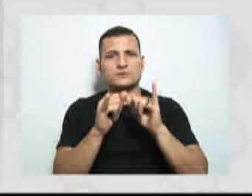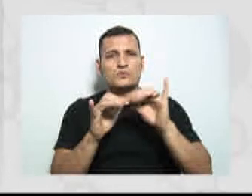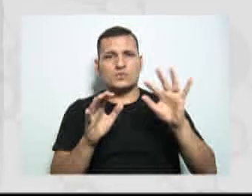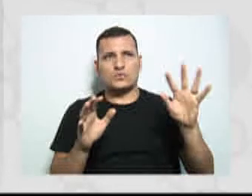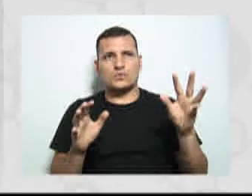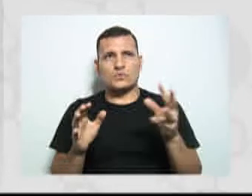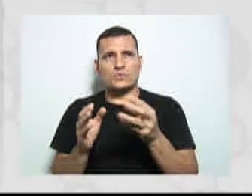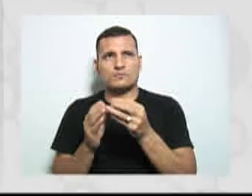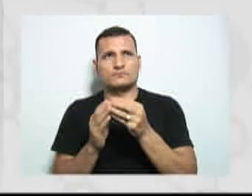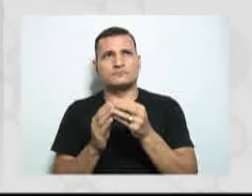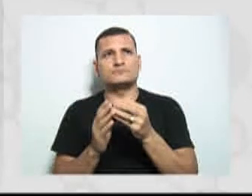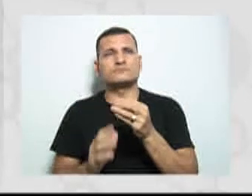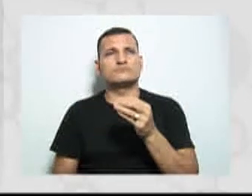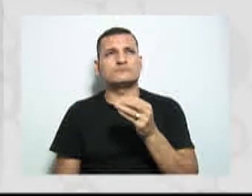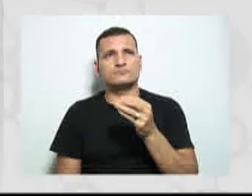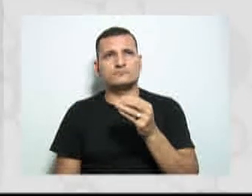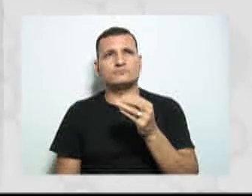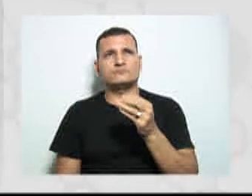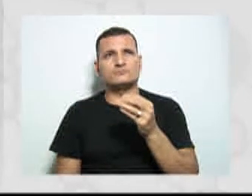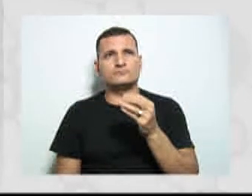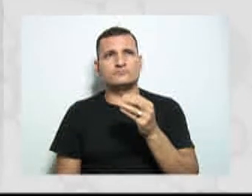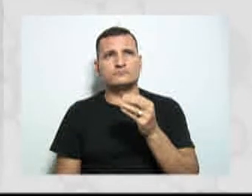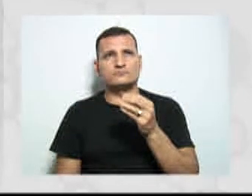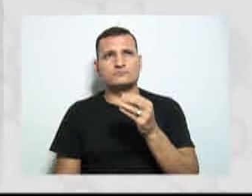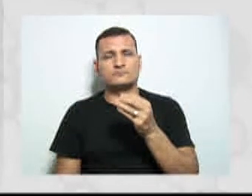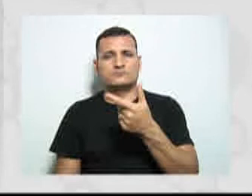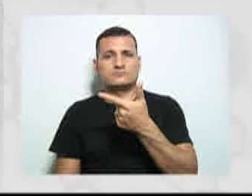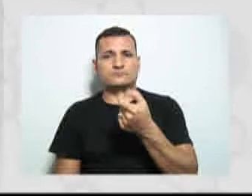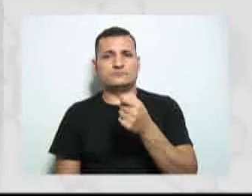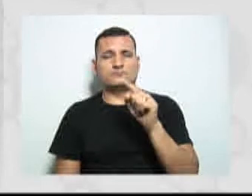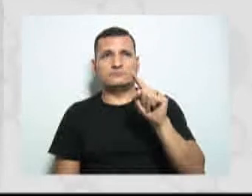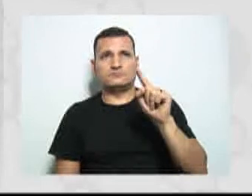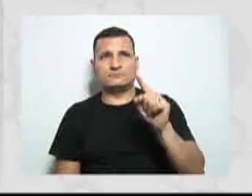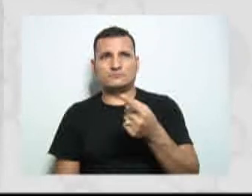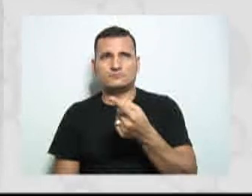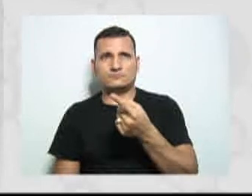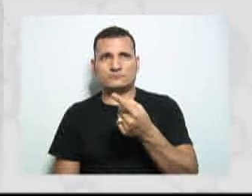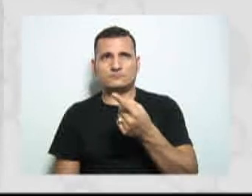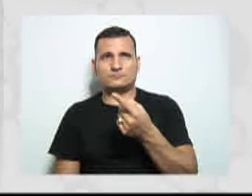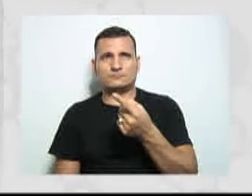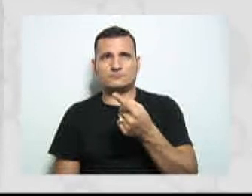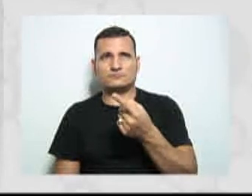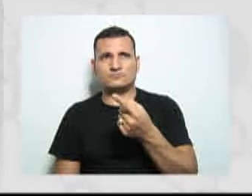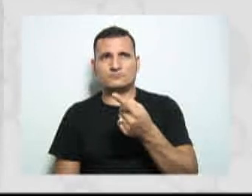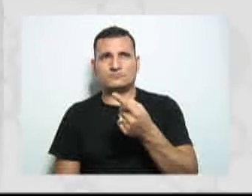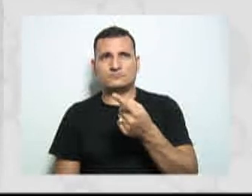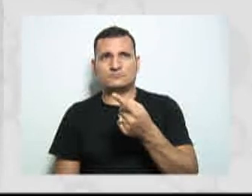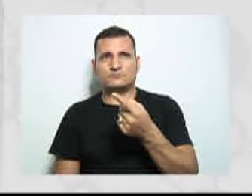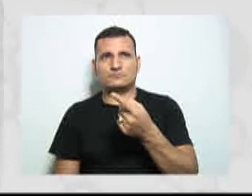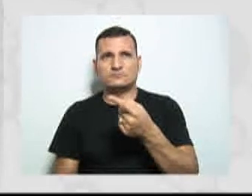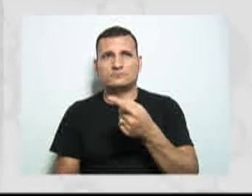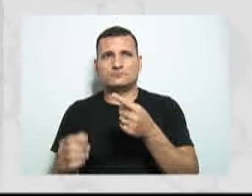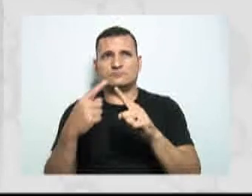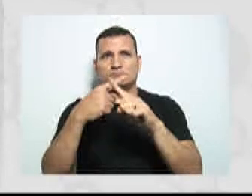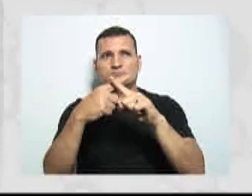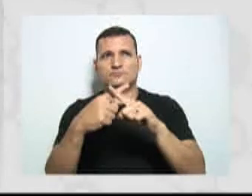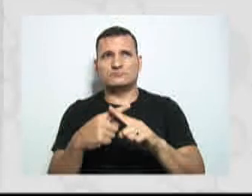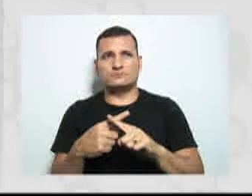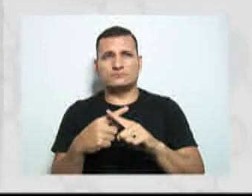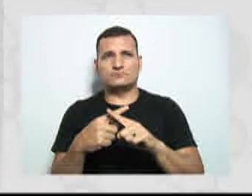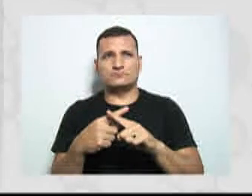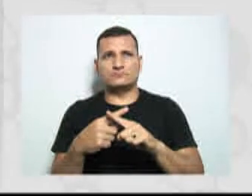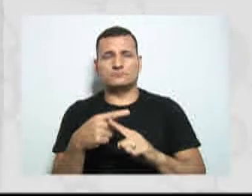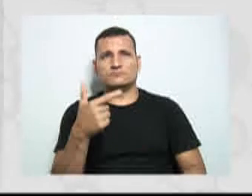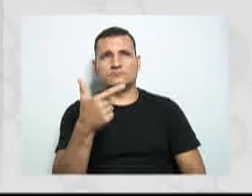custo variável, pelo custeio variável. Os meus 20.000, certo? Que vai ser o quê? A multiplicação da minha